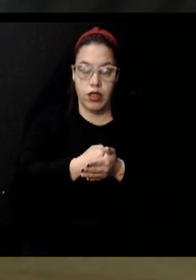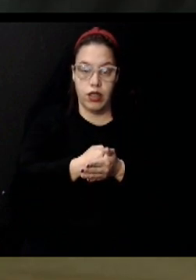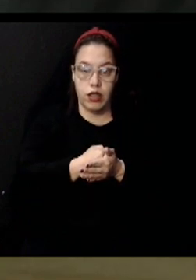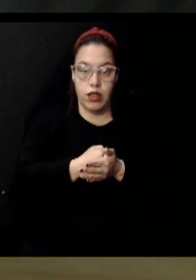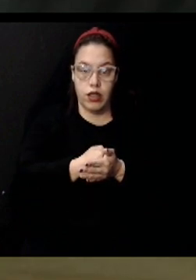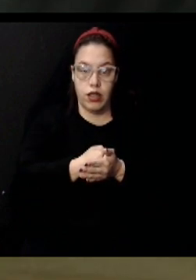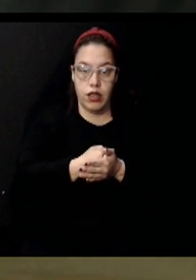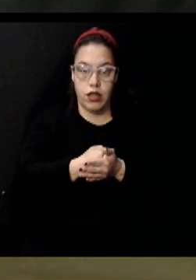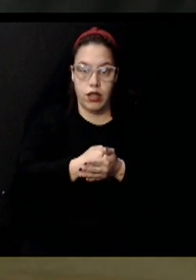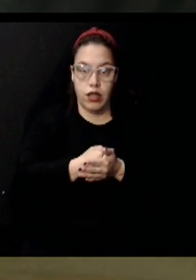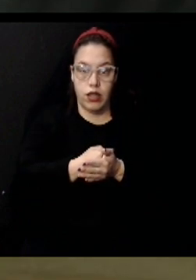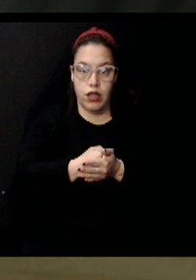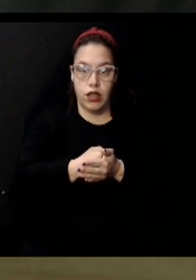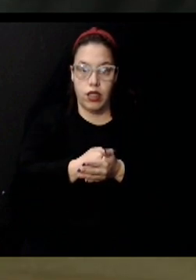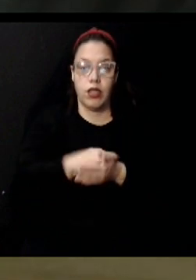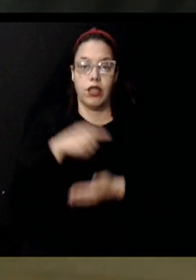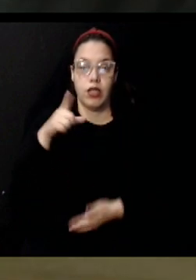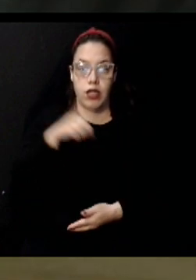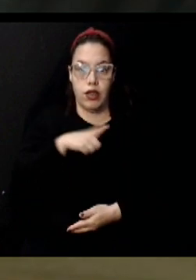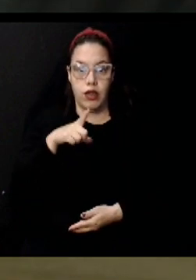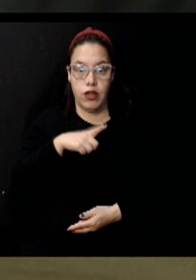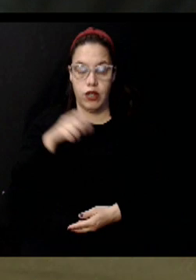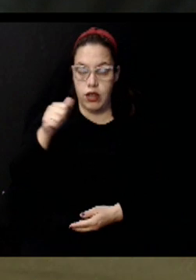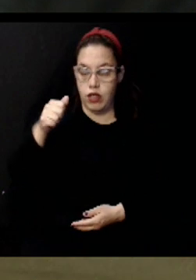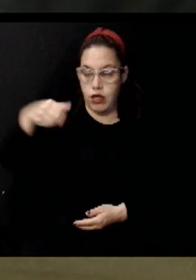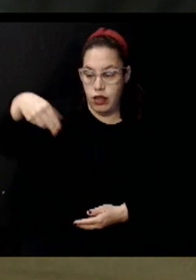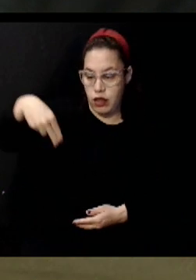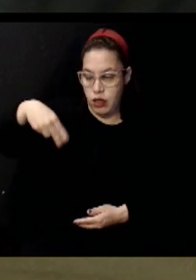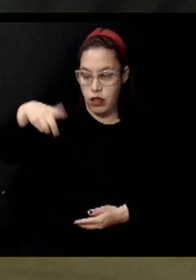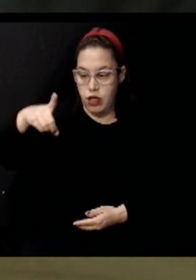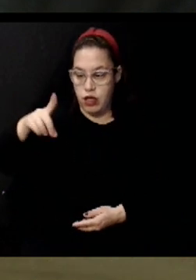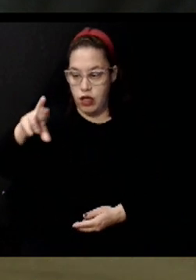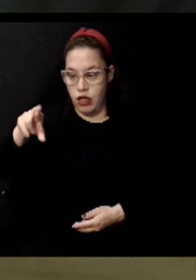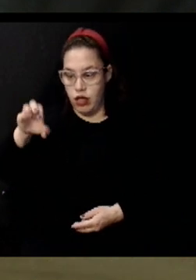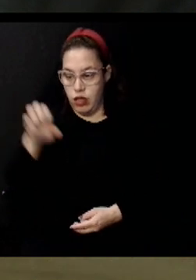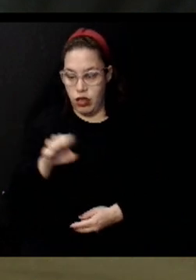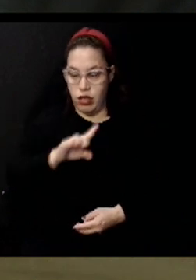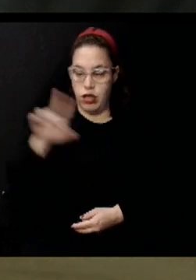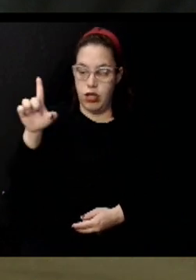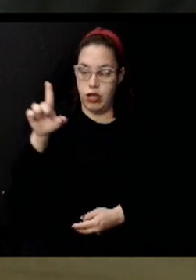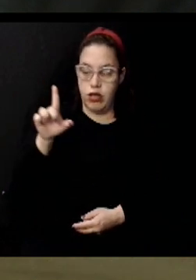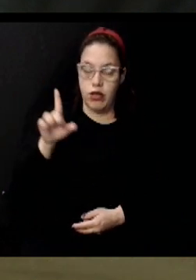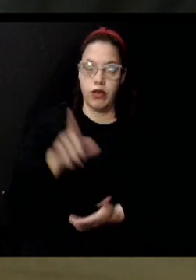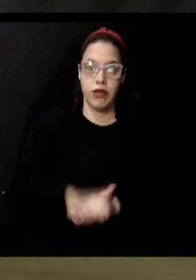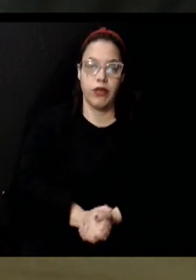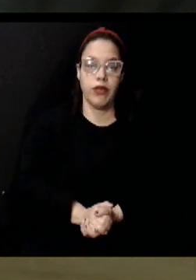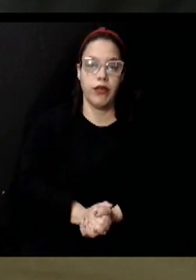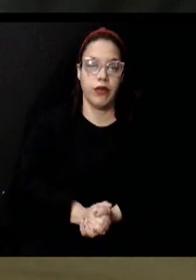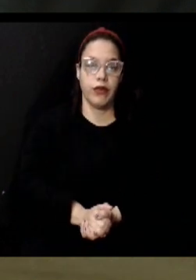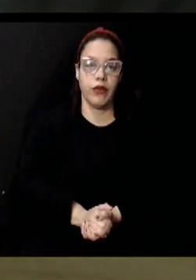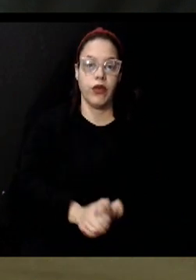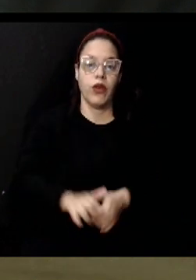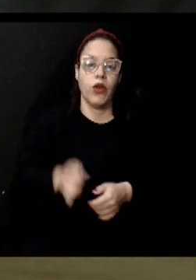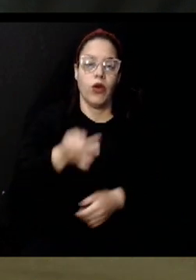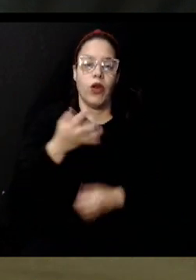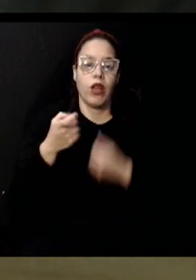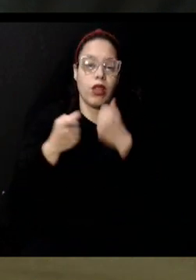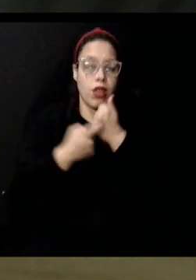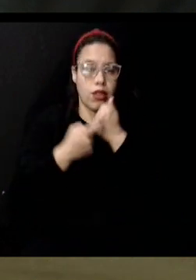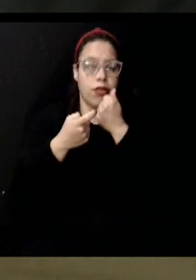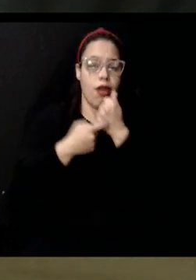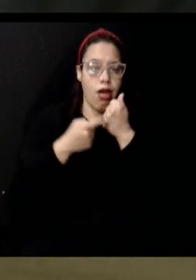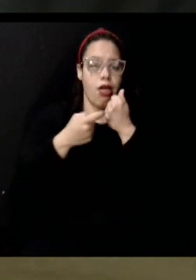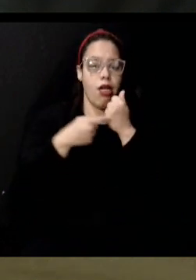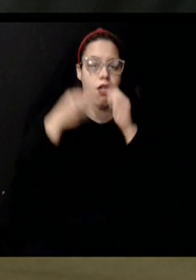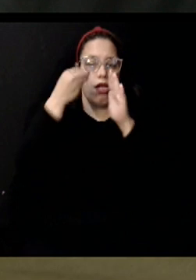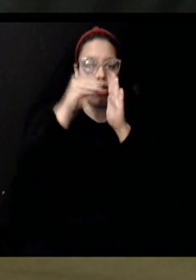ó. E tem sim, Fala. o André Luiz do Proença. Com tantos likes para posts